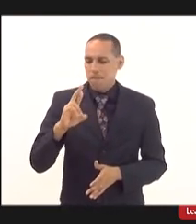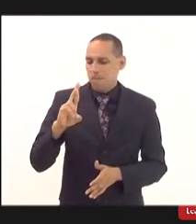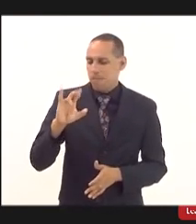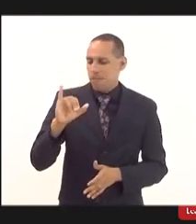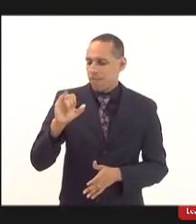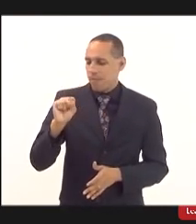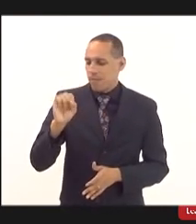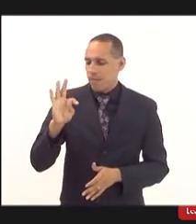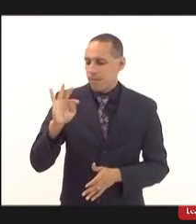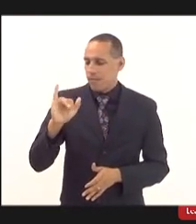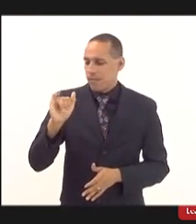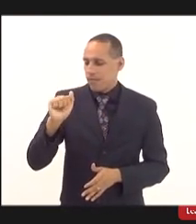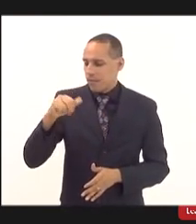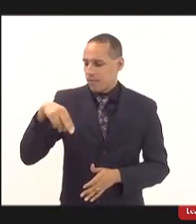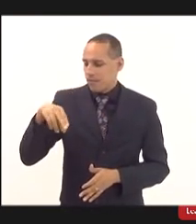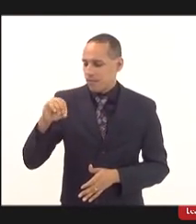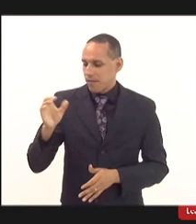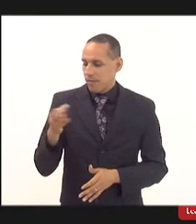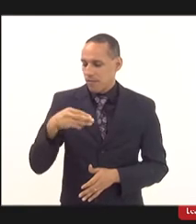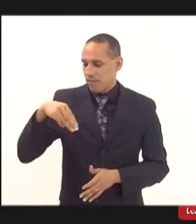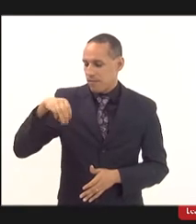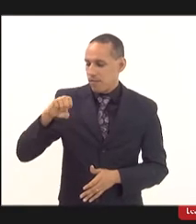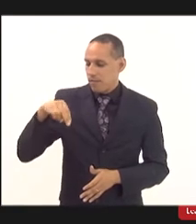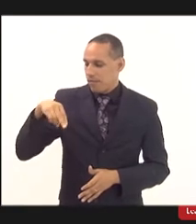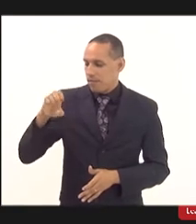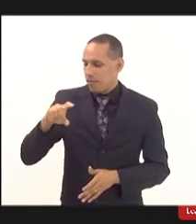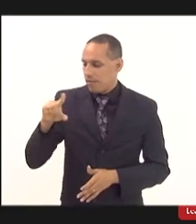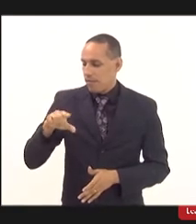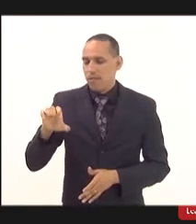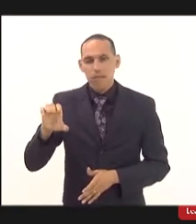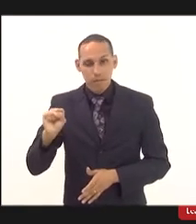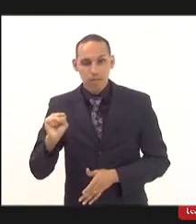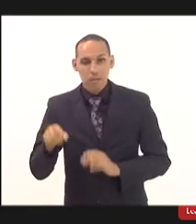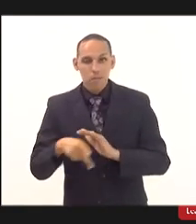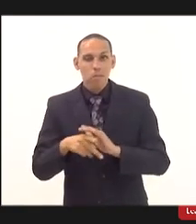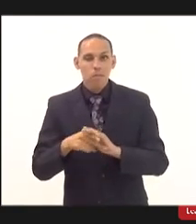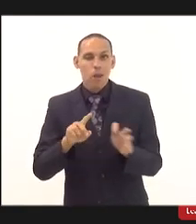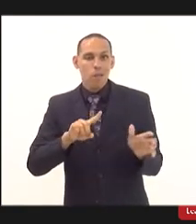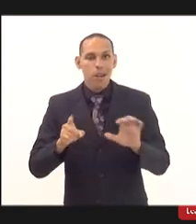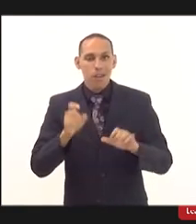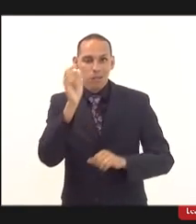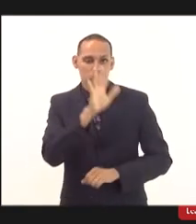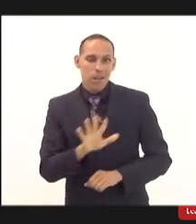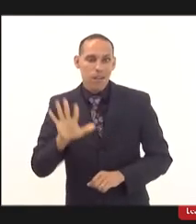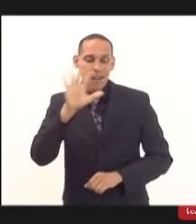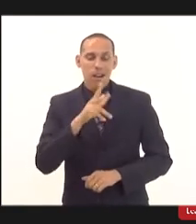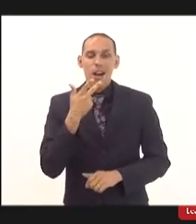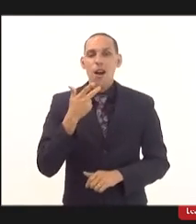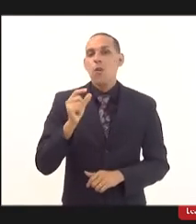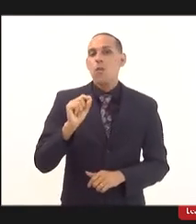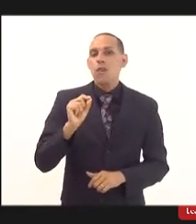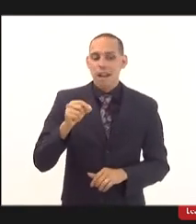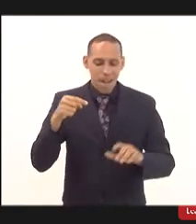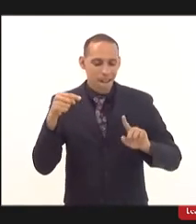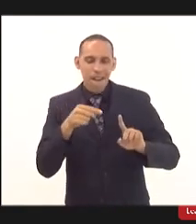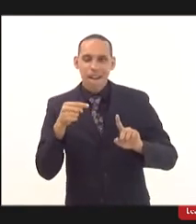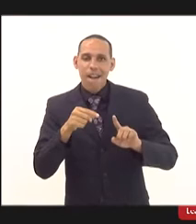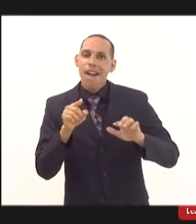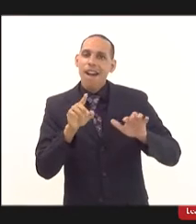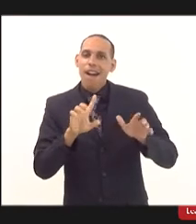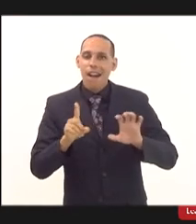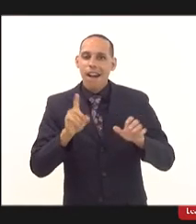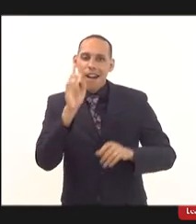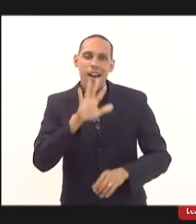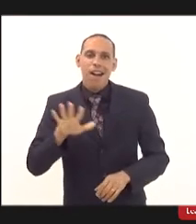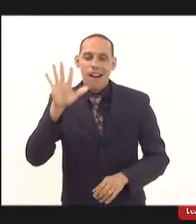é que foi da Rádio nessa ao que diz que a Rádio Nacional é foi a rádio